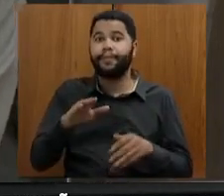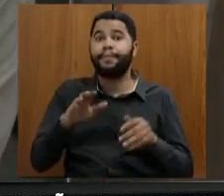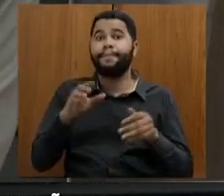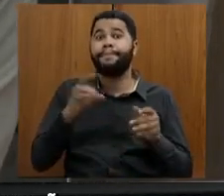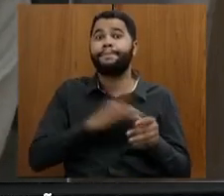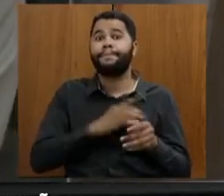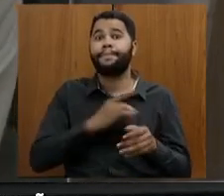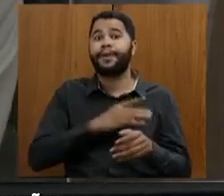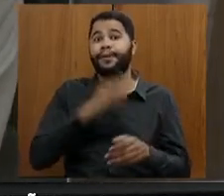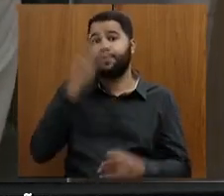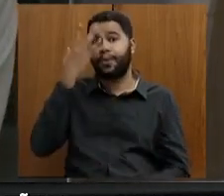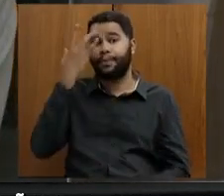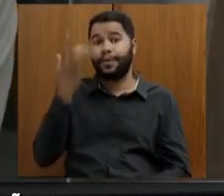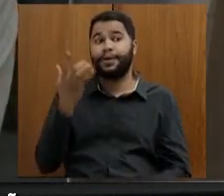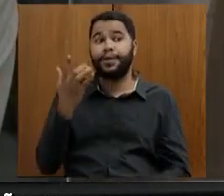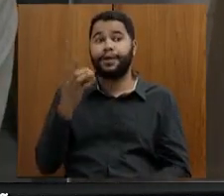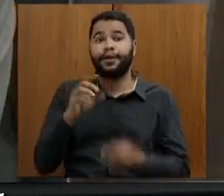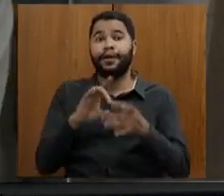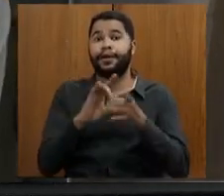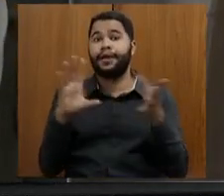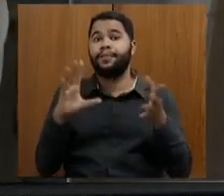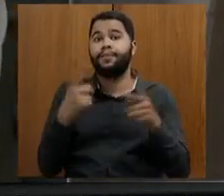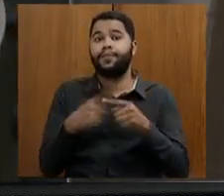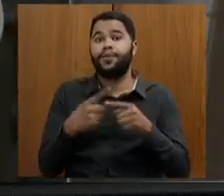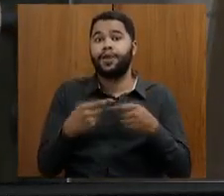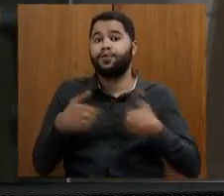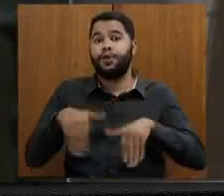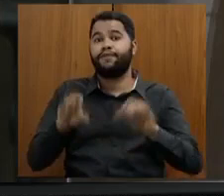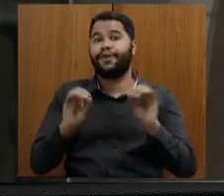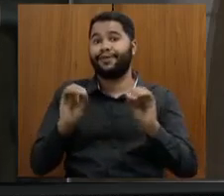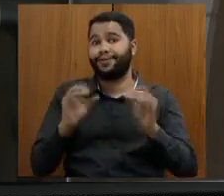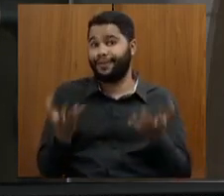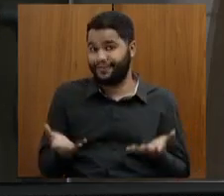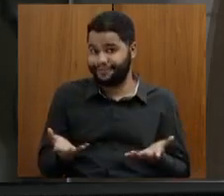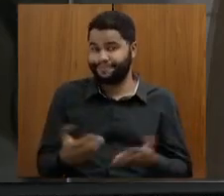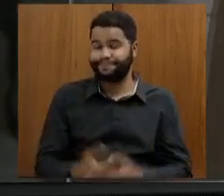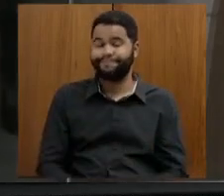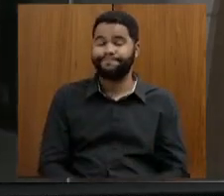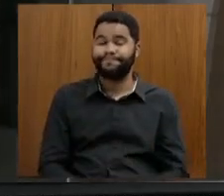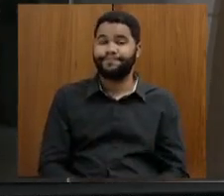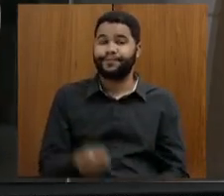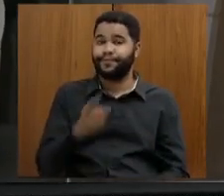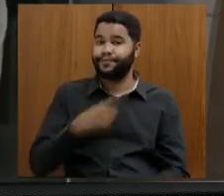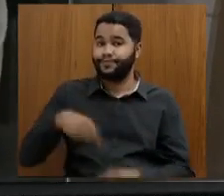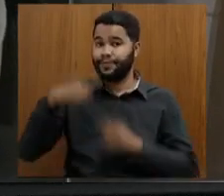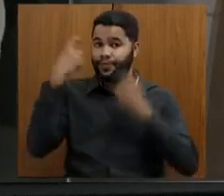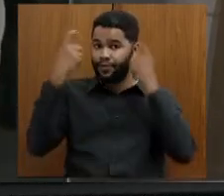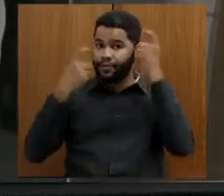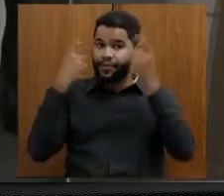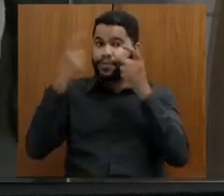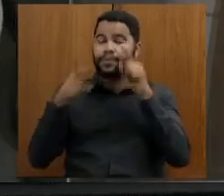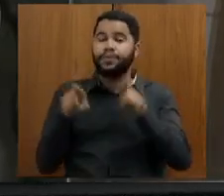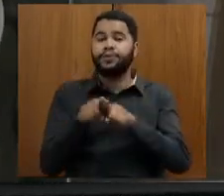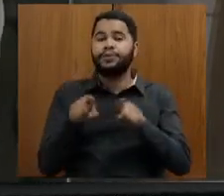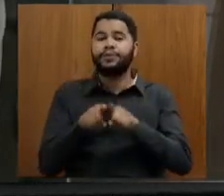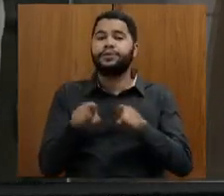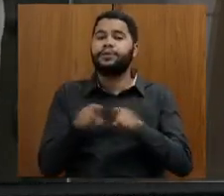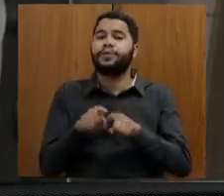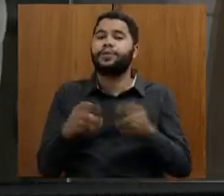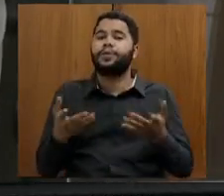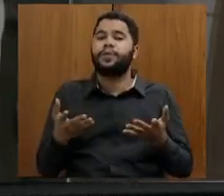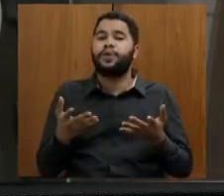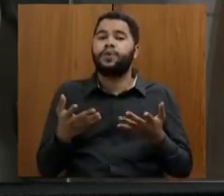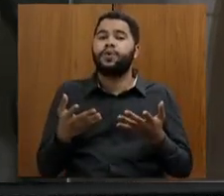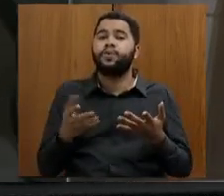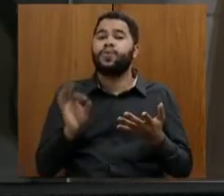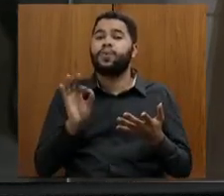você pode tá na rua porque não levaram nada não levar os bois tava Então o a nossa preocupação inclusive que ele tentei falar com o